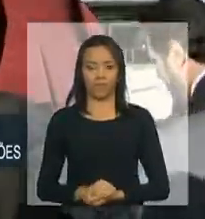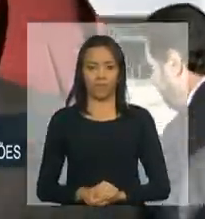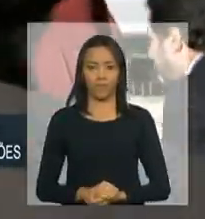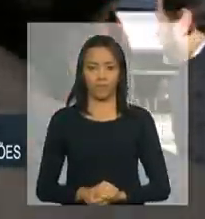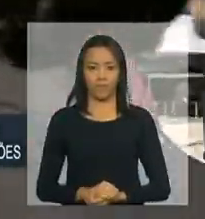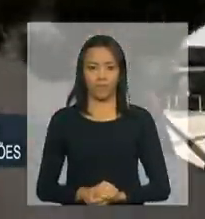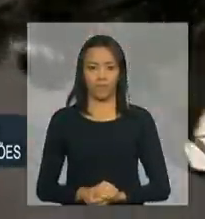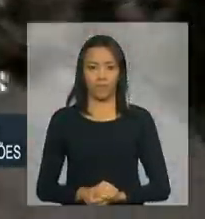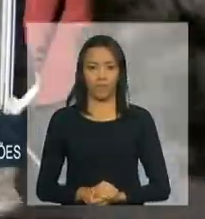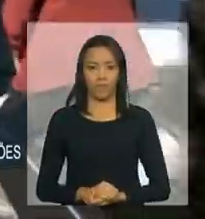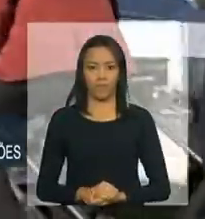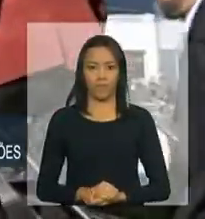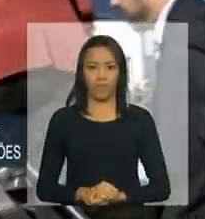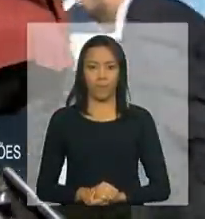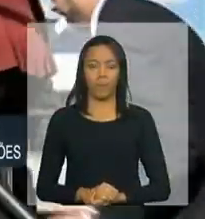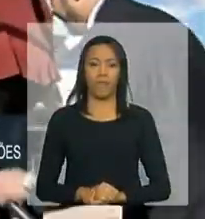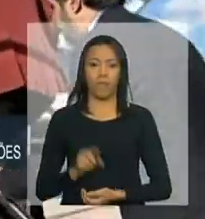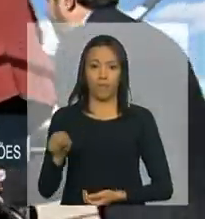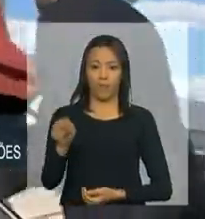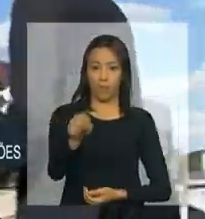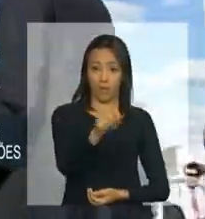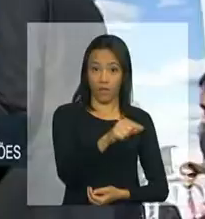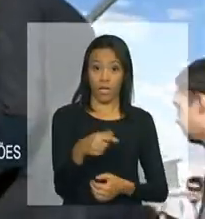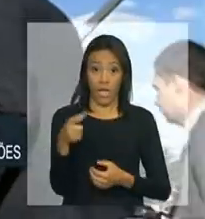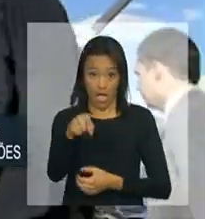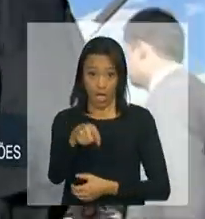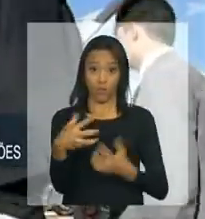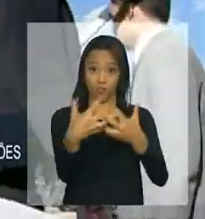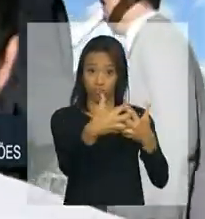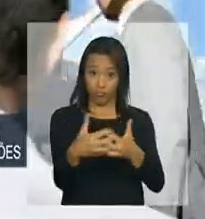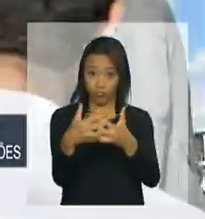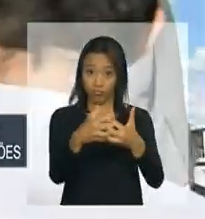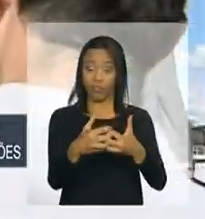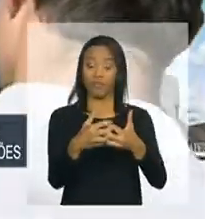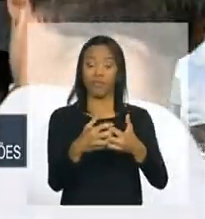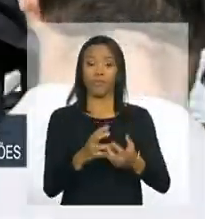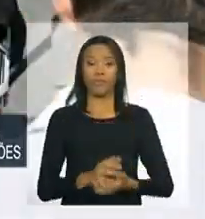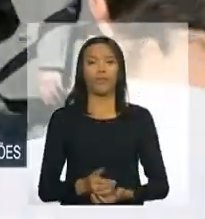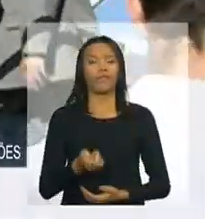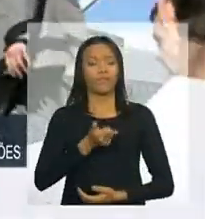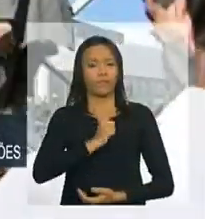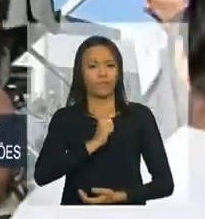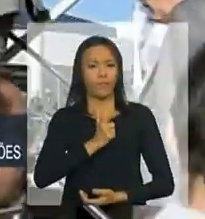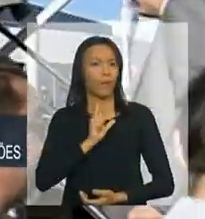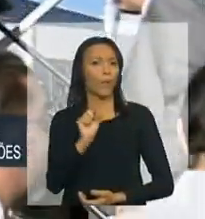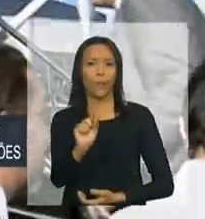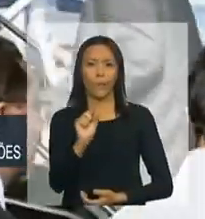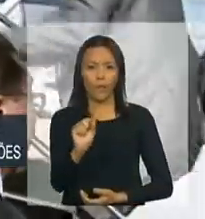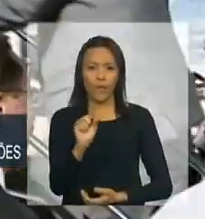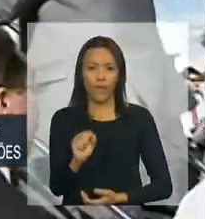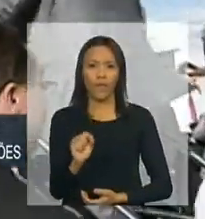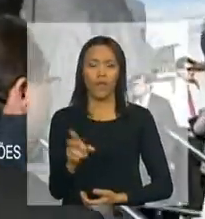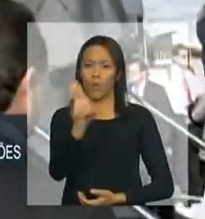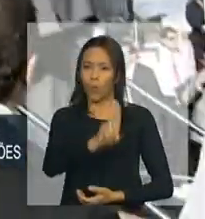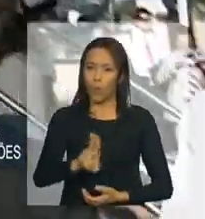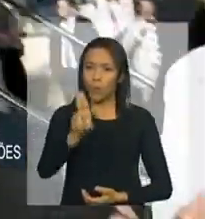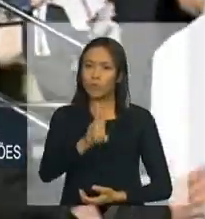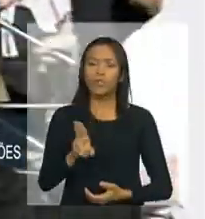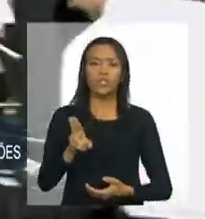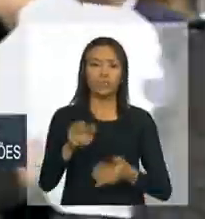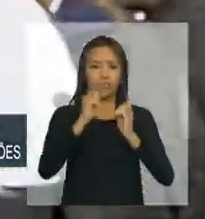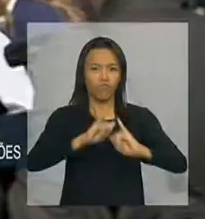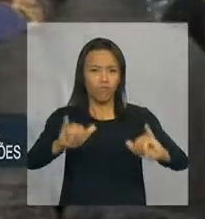salvador os centros são equipados com sistemas de